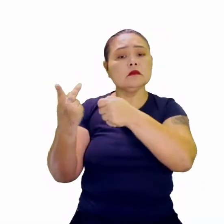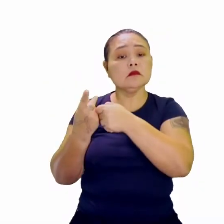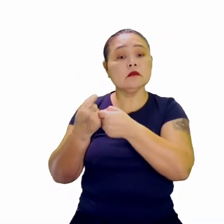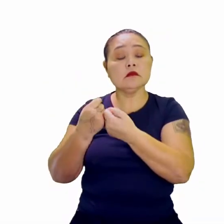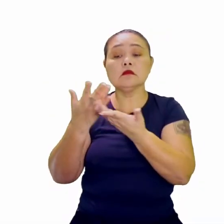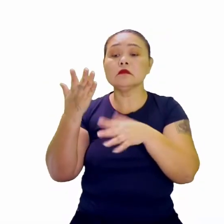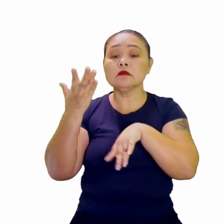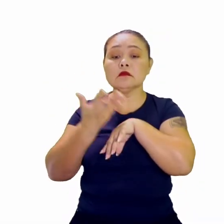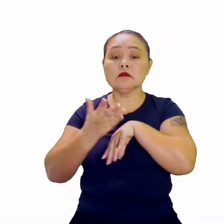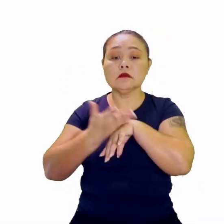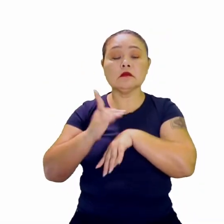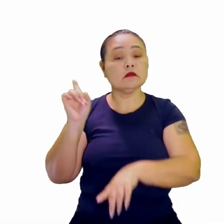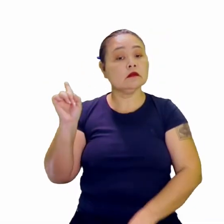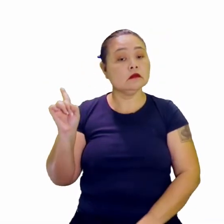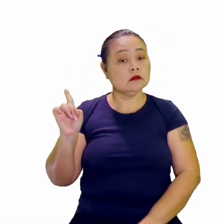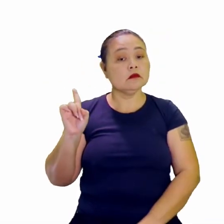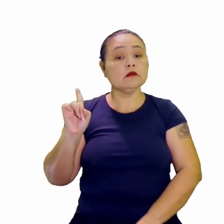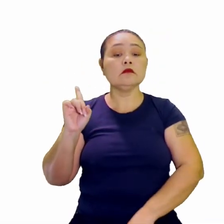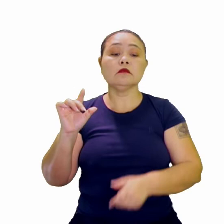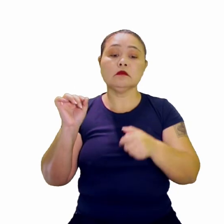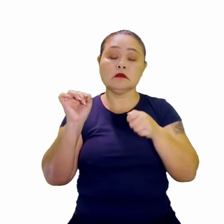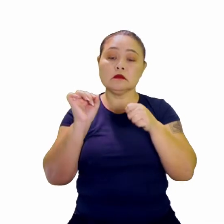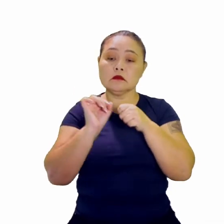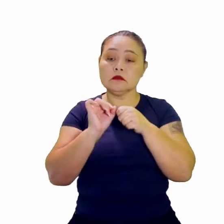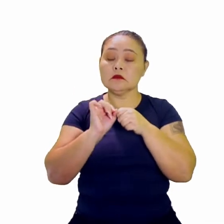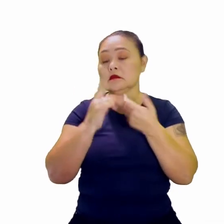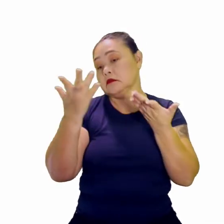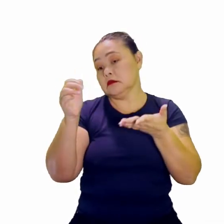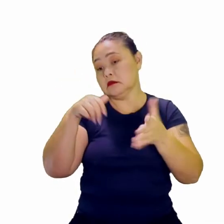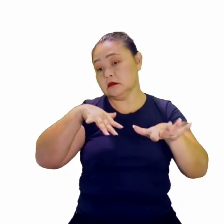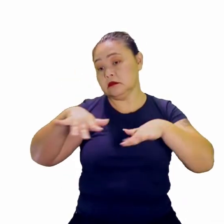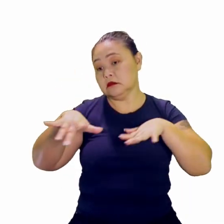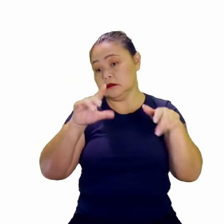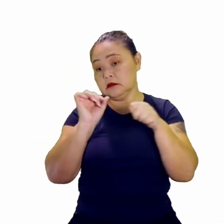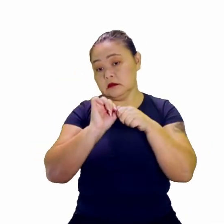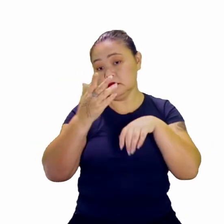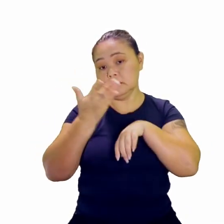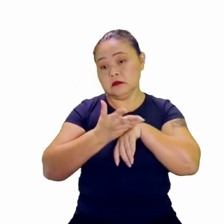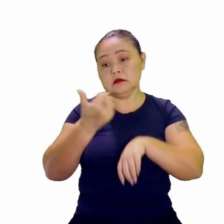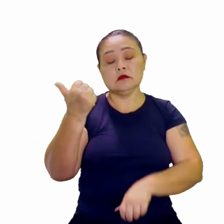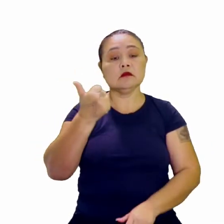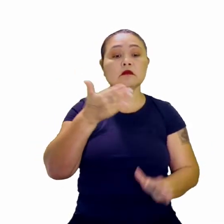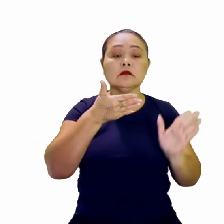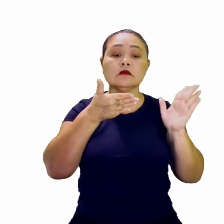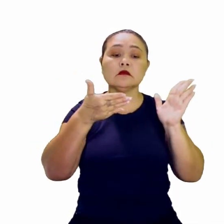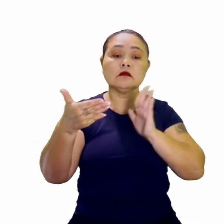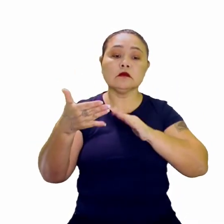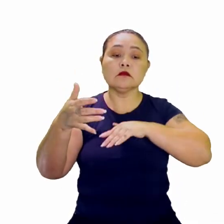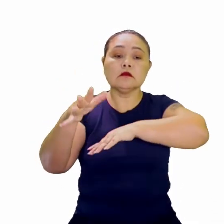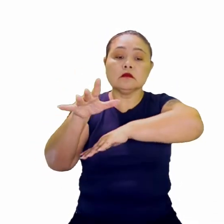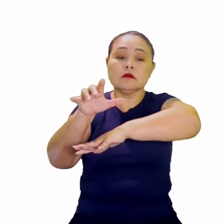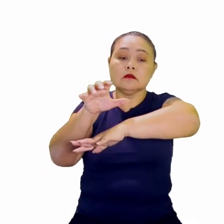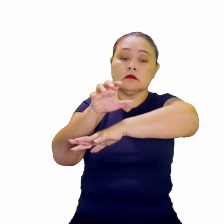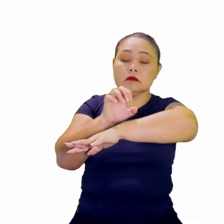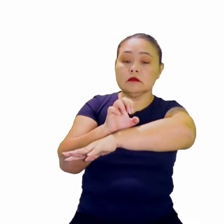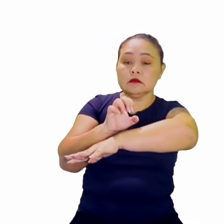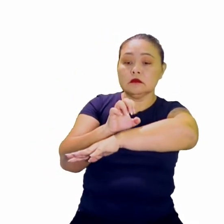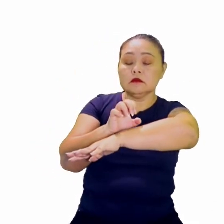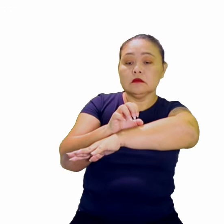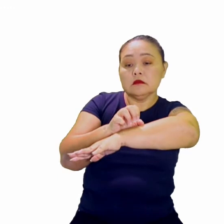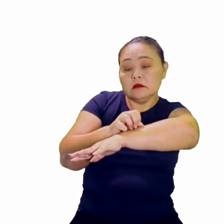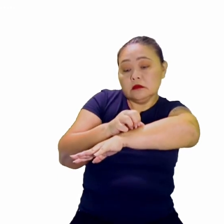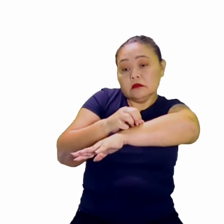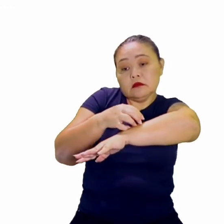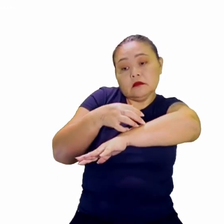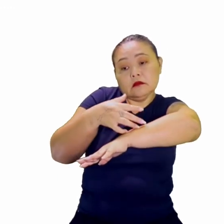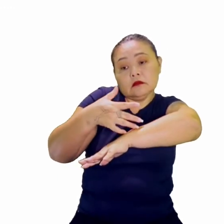na prática? Então, quando eu vou fazer um exercício, eu vou ter a primeira fase, que é a contração, e a segunda fase,